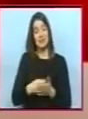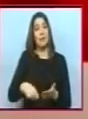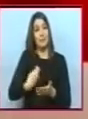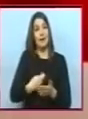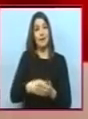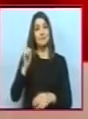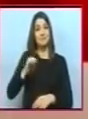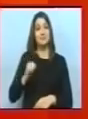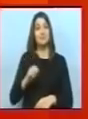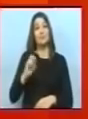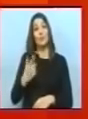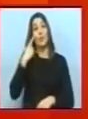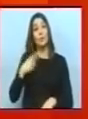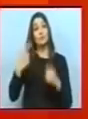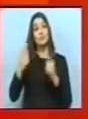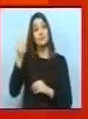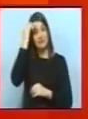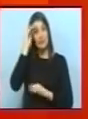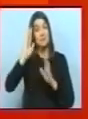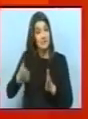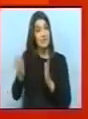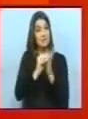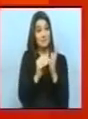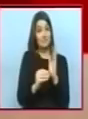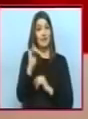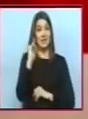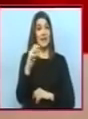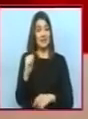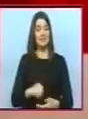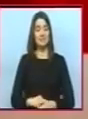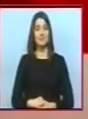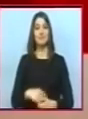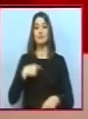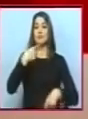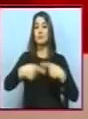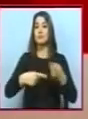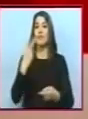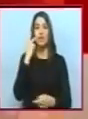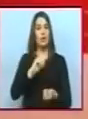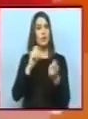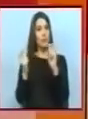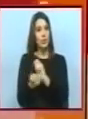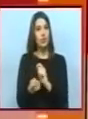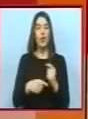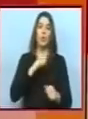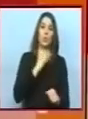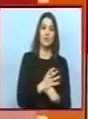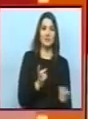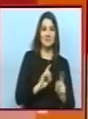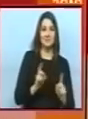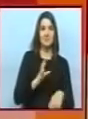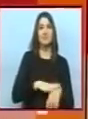menos a declarar e a saber que temos que declarar. Algumas heranças mudam vidas para sempre, outras nem por isso, devido